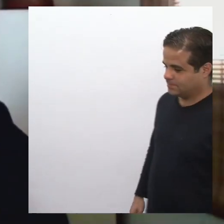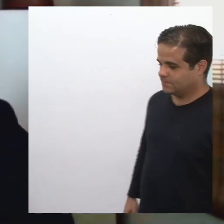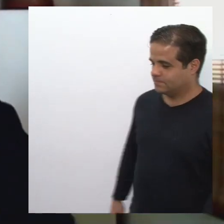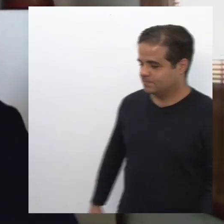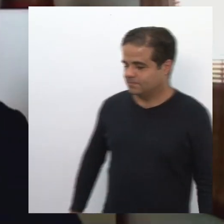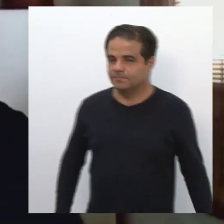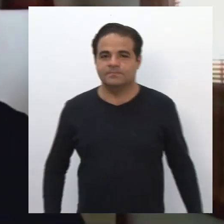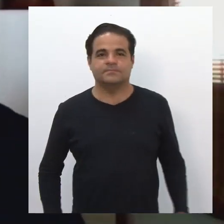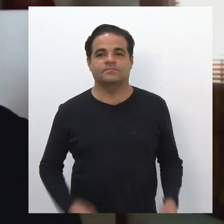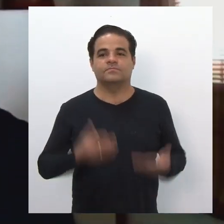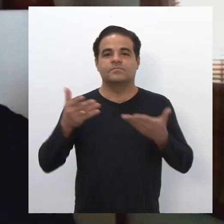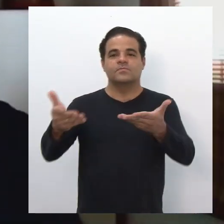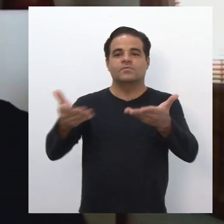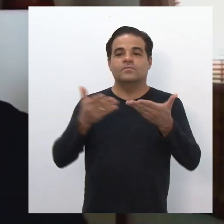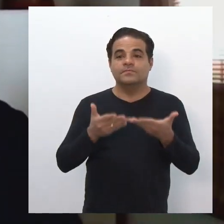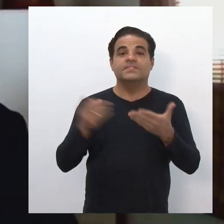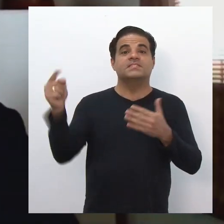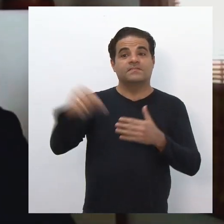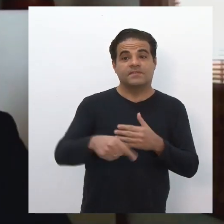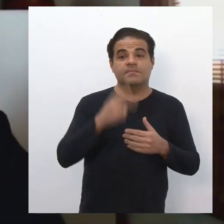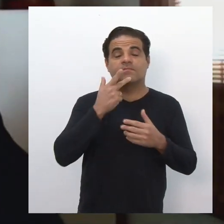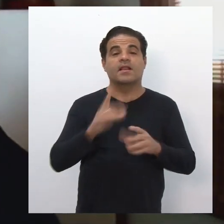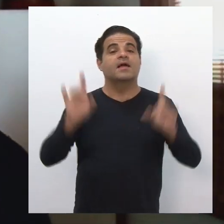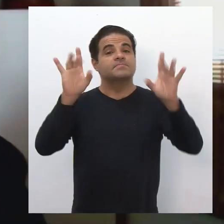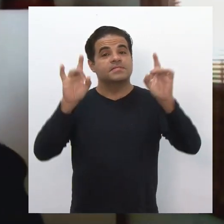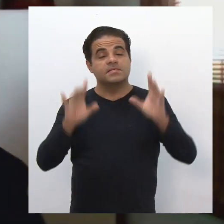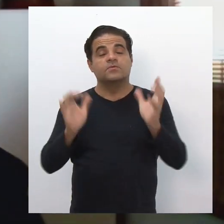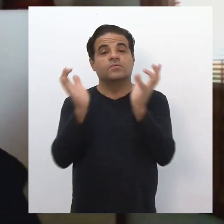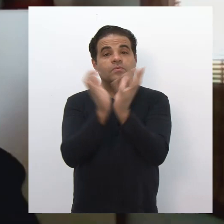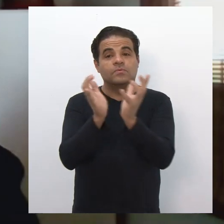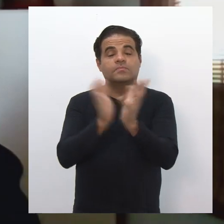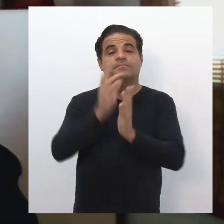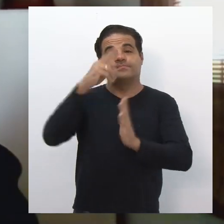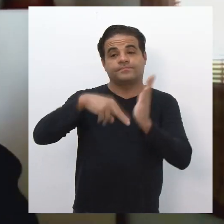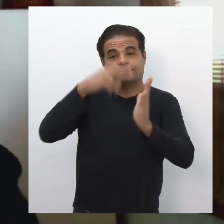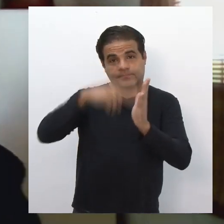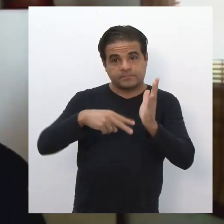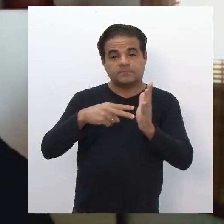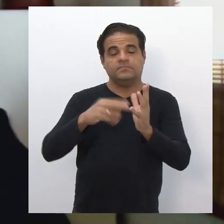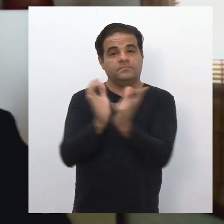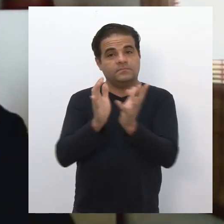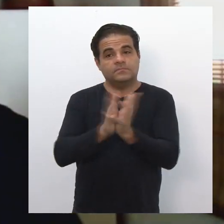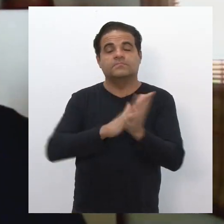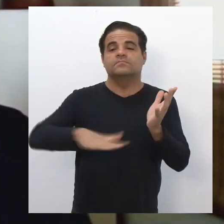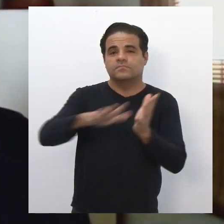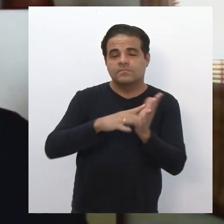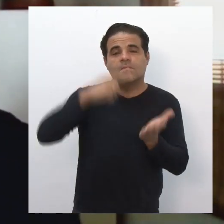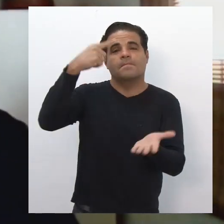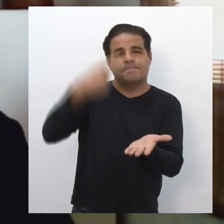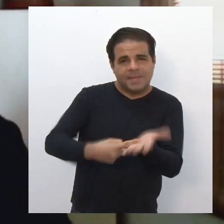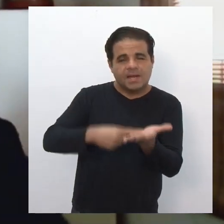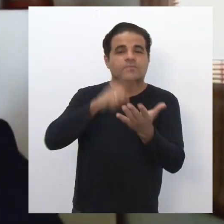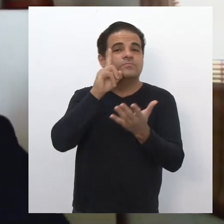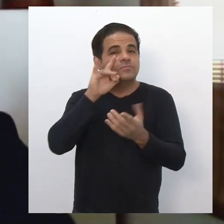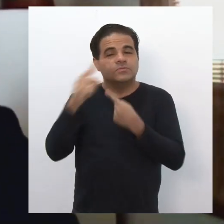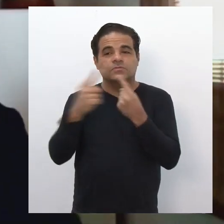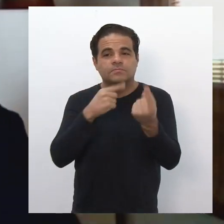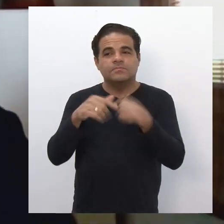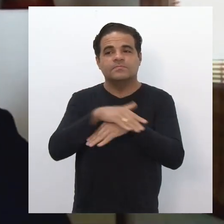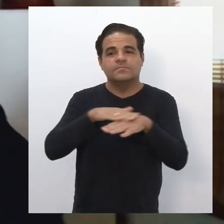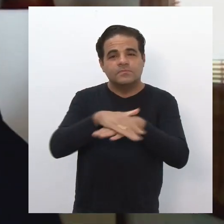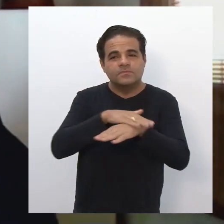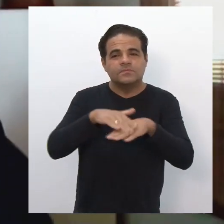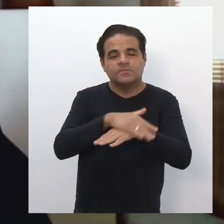venha falar especificamente sobre clubes de leitura com o público infantil, tá? Vamos marcar um dia aí, a gente bate um papo para